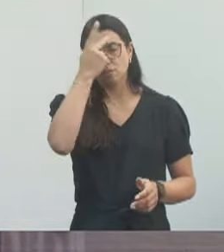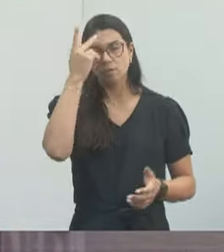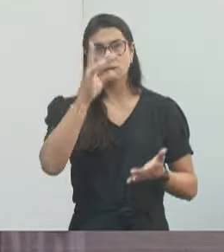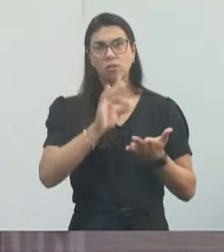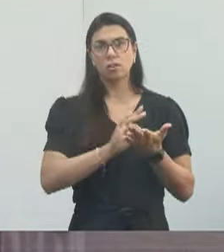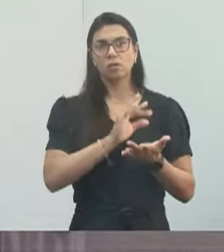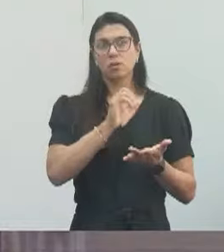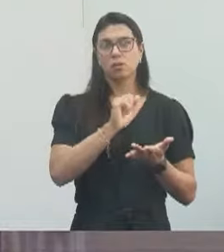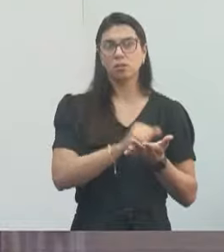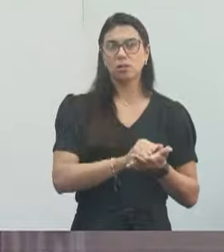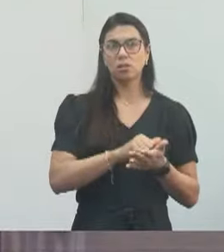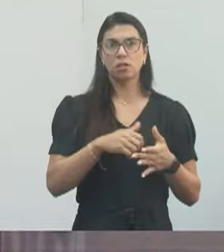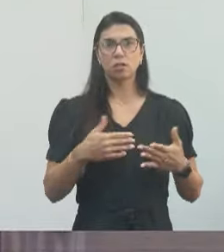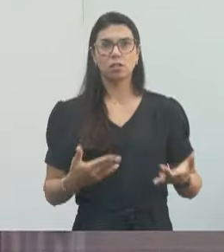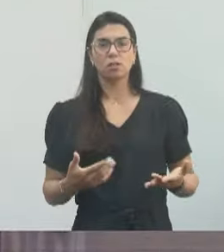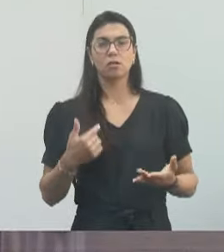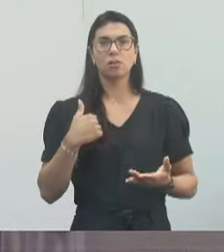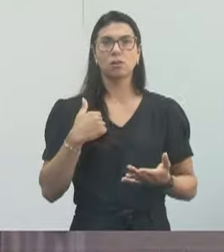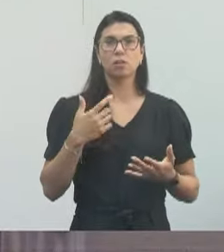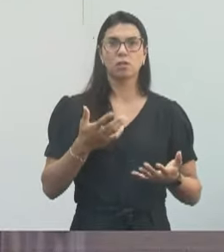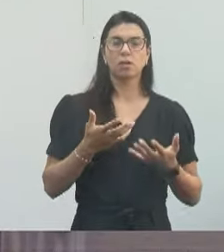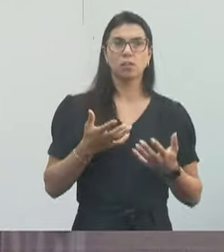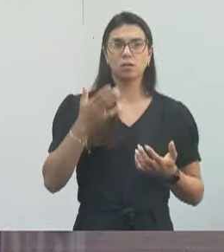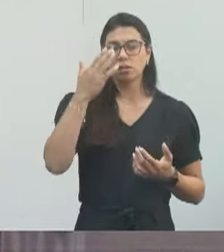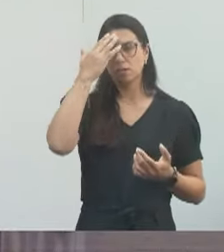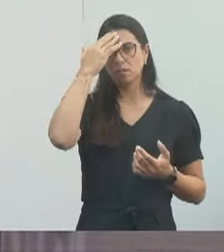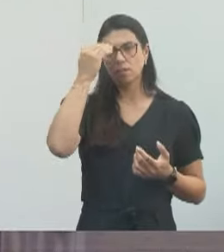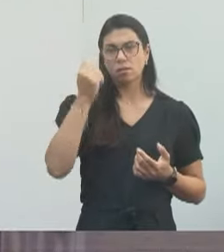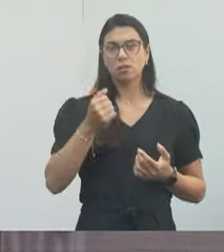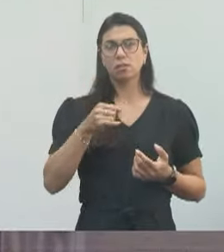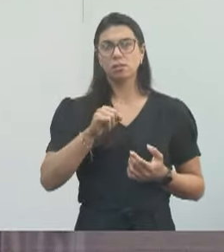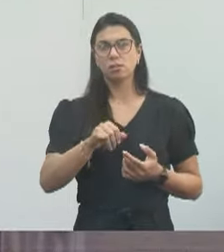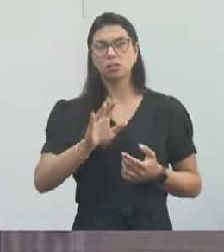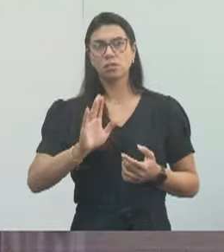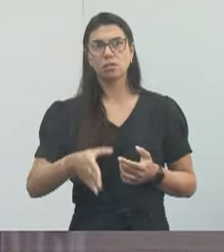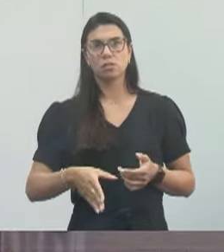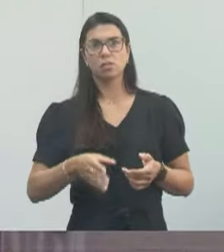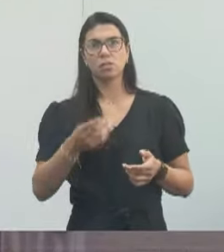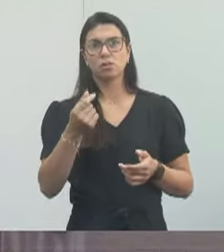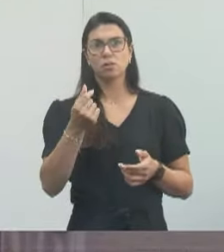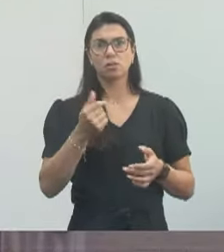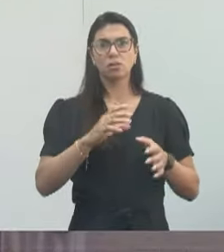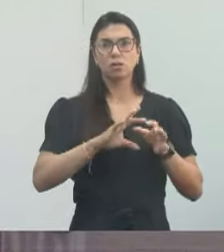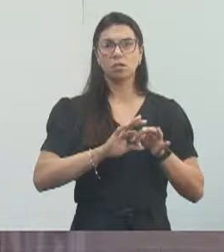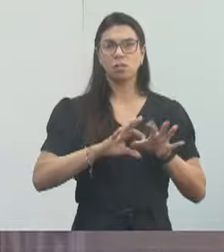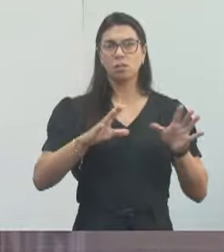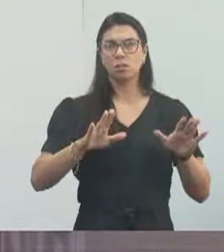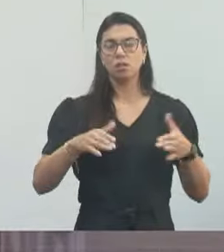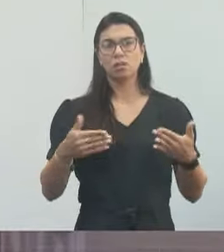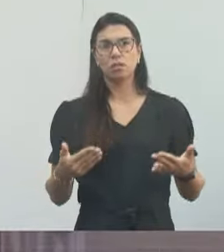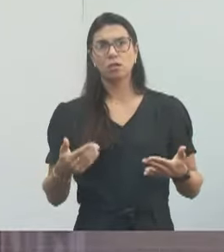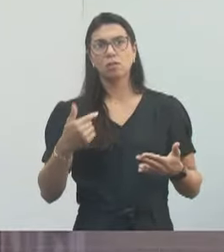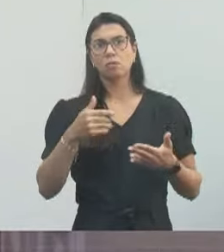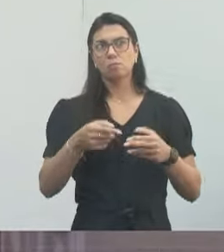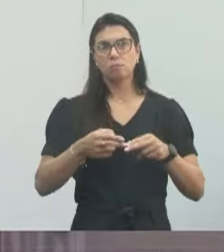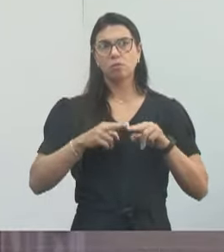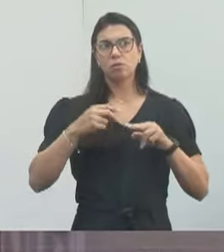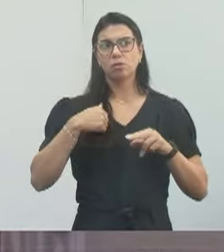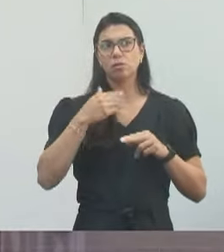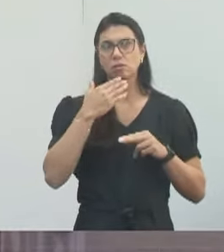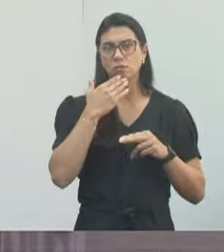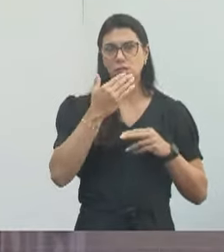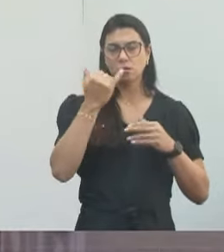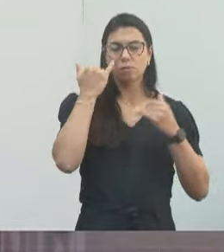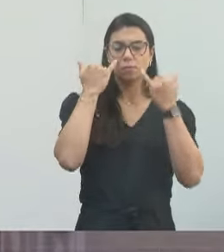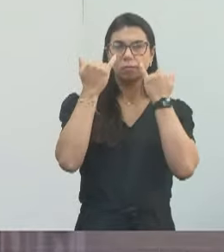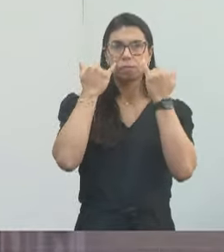tá no cofre público da cidade de jacar e para mim saber disso a ferramenta Nossa é o pedido de informação e peço